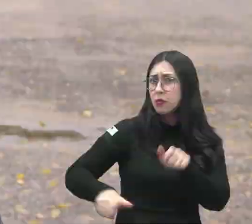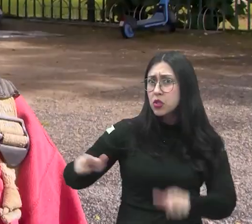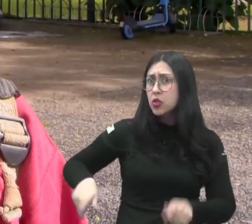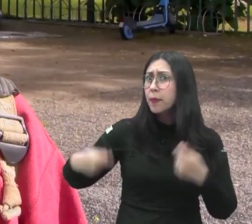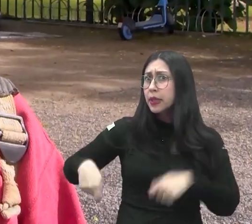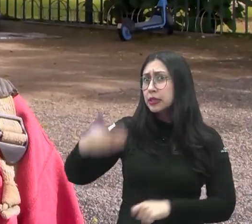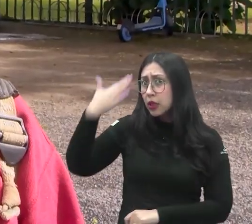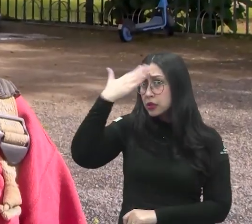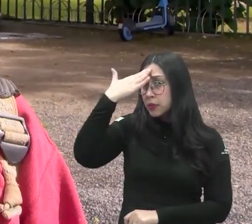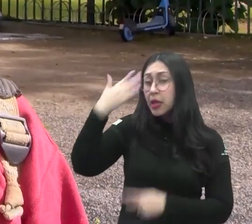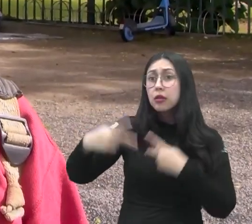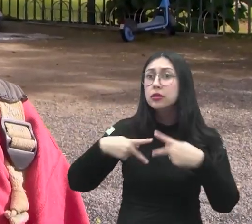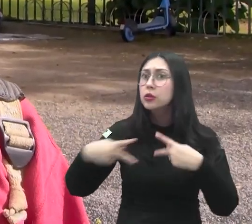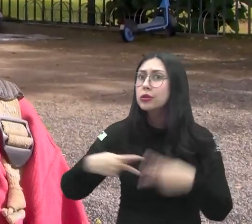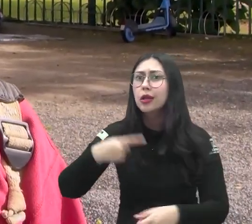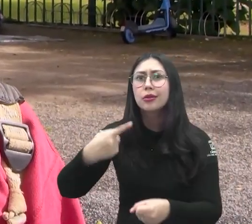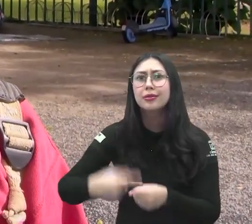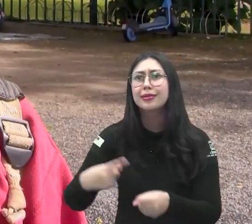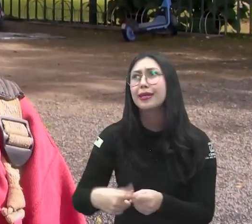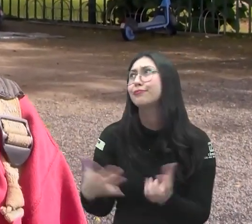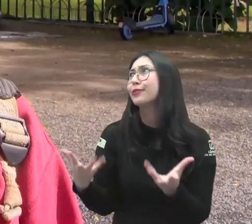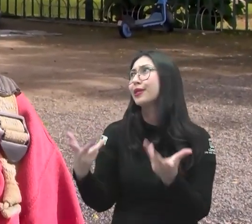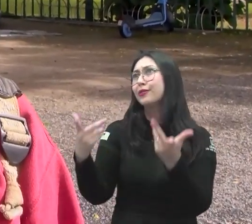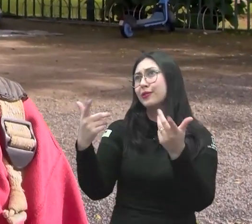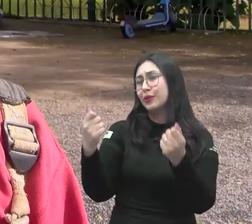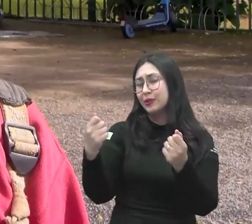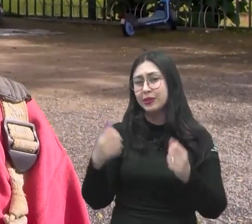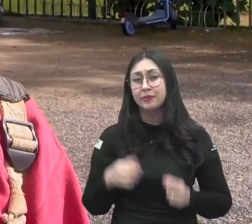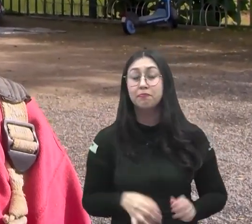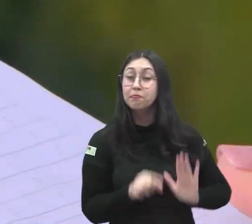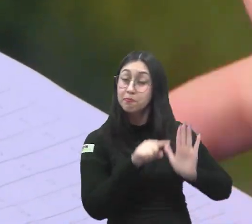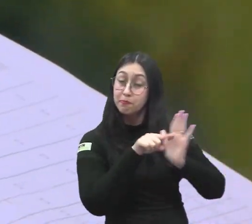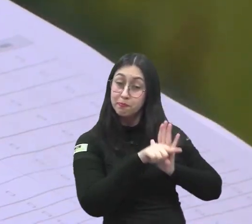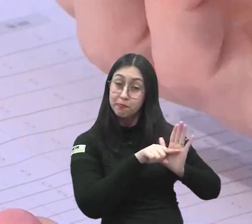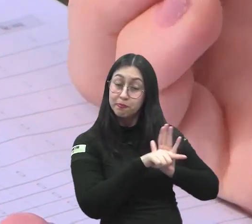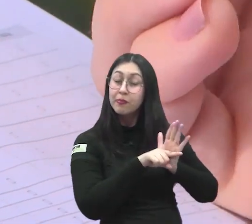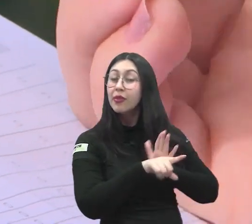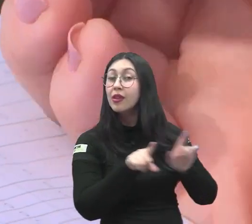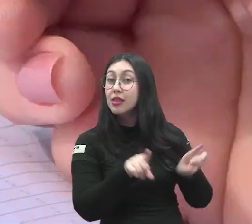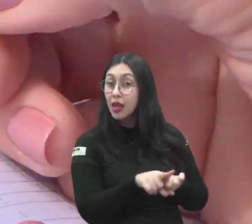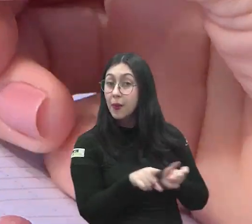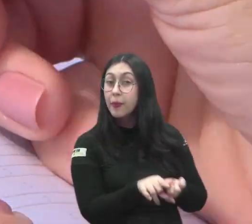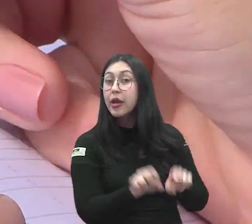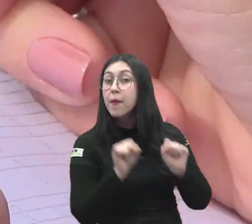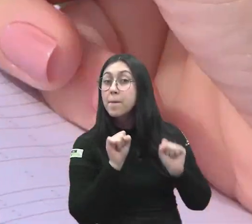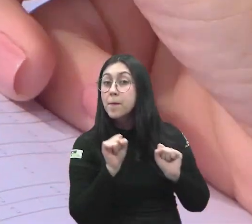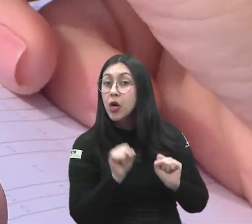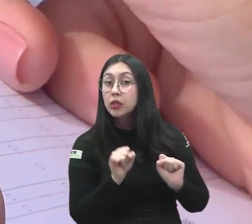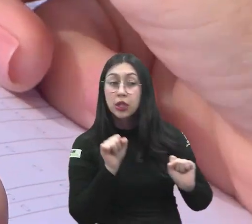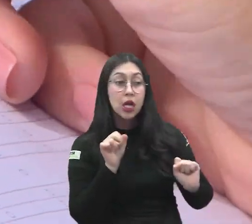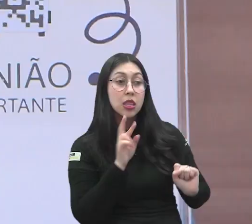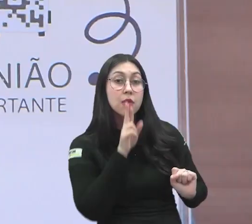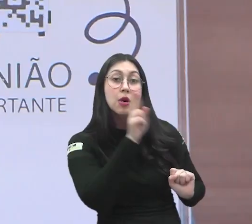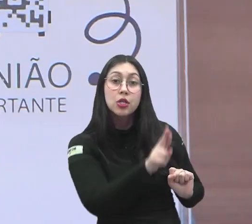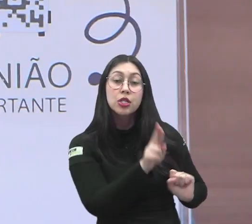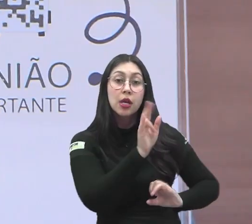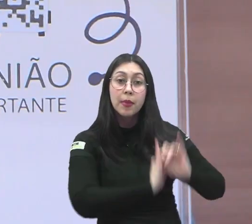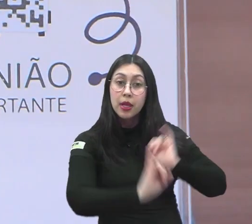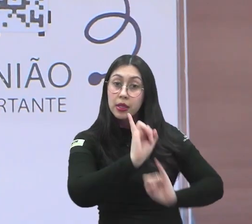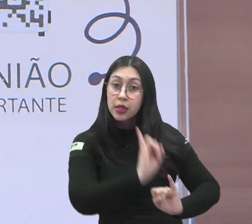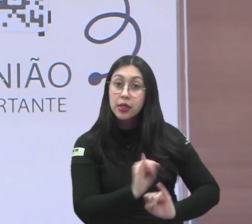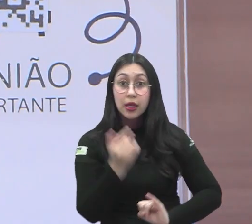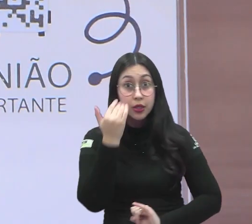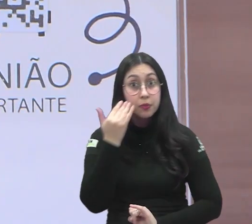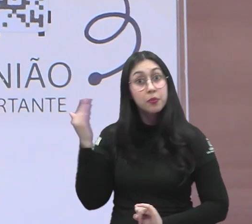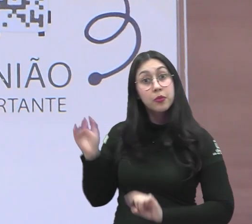importante, sim. As pessoas precisam saber que São José dos Campos é uma cidade maravilhosa. A pesquisa também acontece online. O